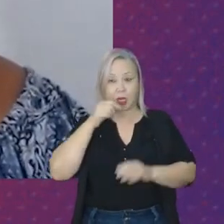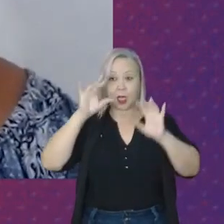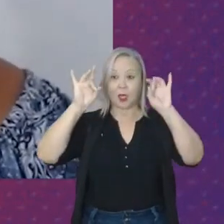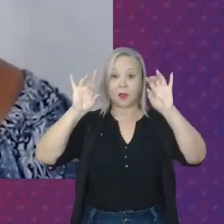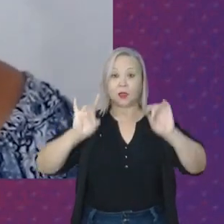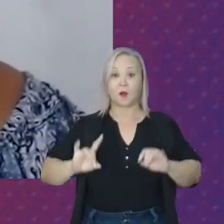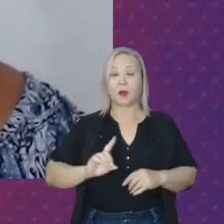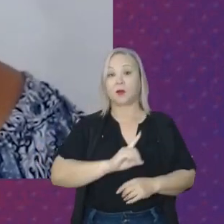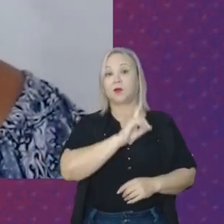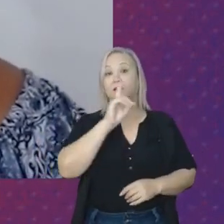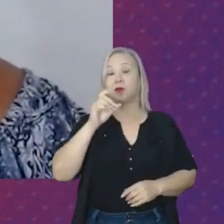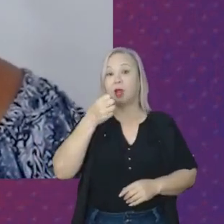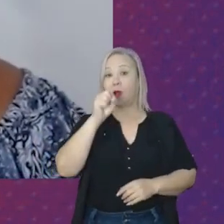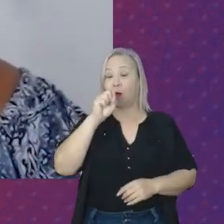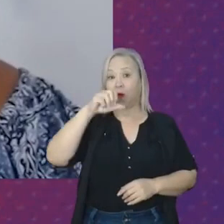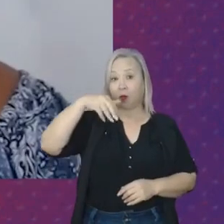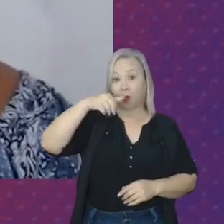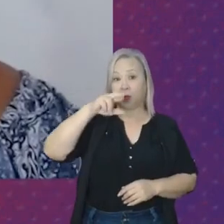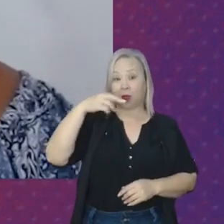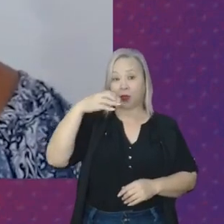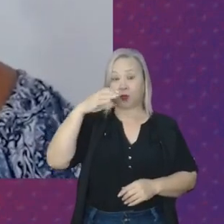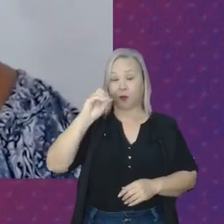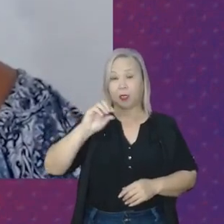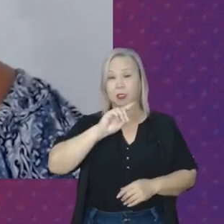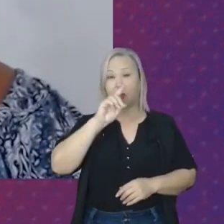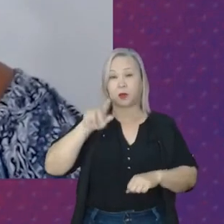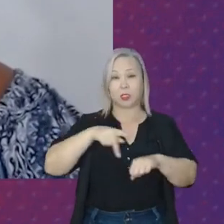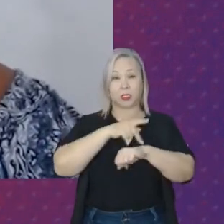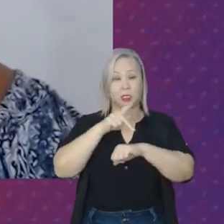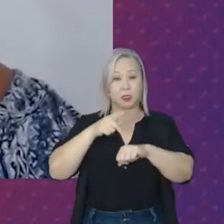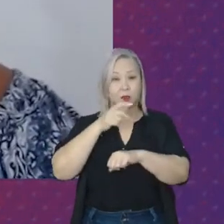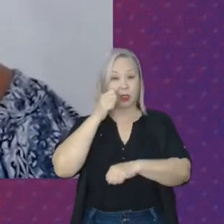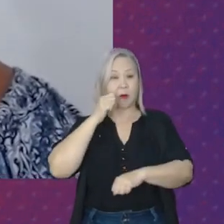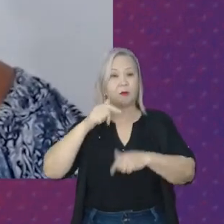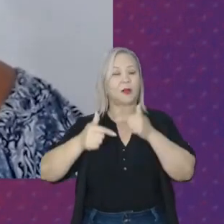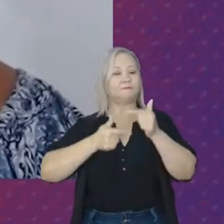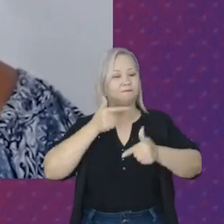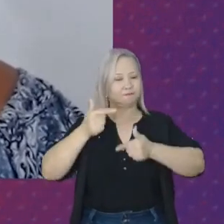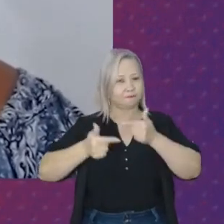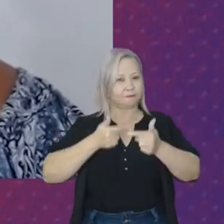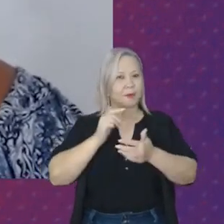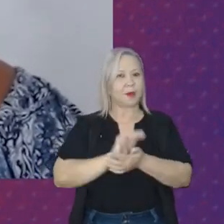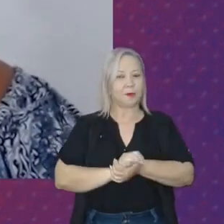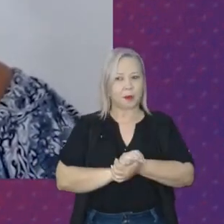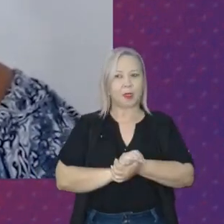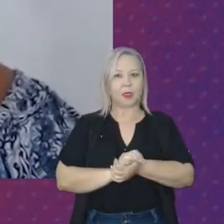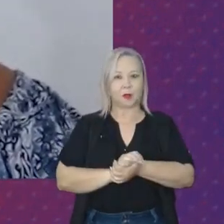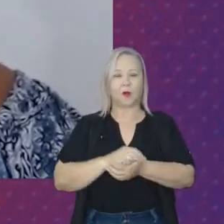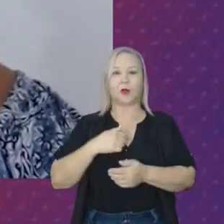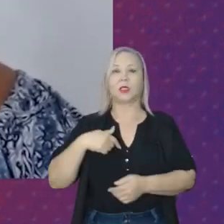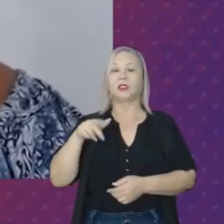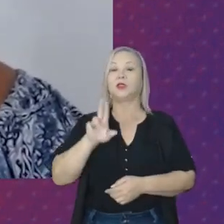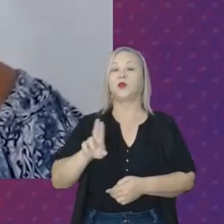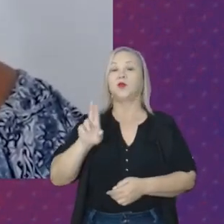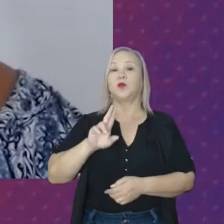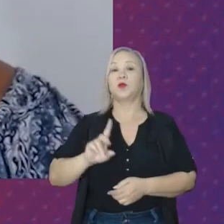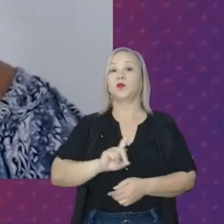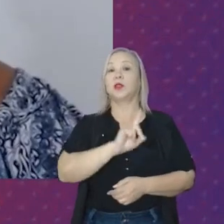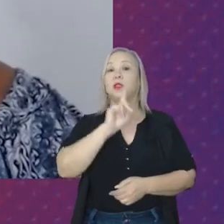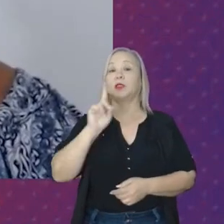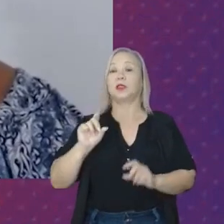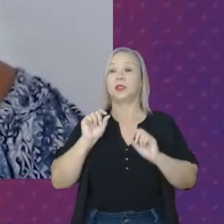data do 8 de março, que é o Dia Internacional da Mulher Trabalhadora, em que a gente utiliza essa data